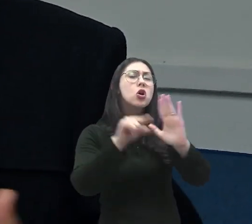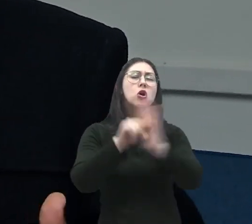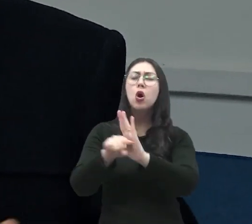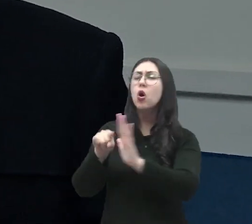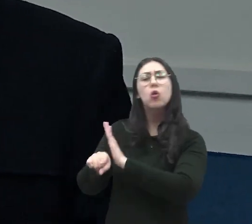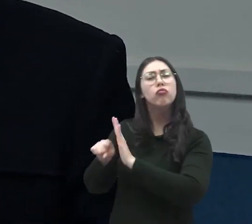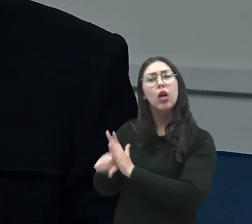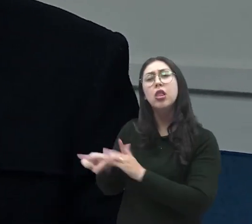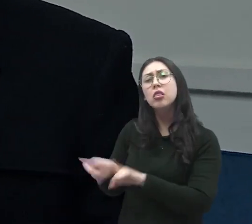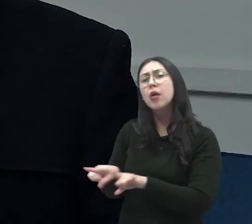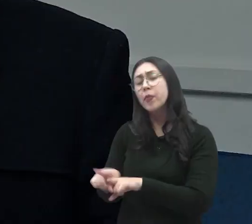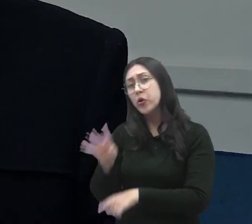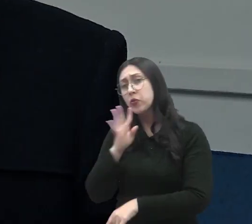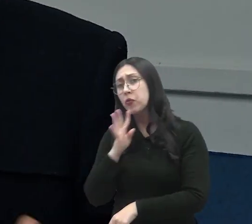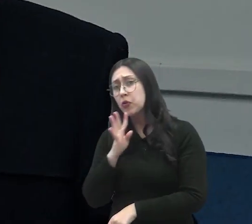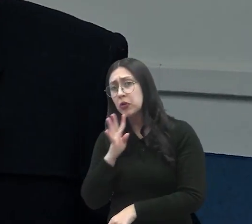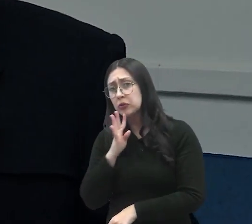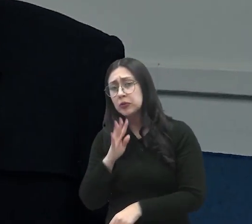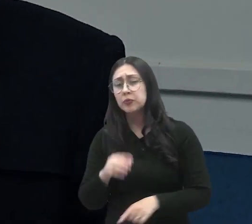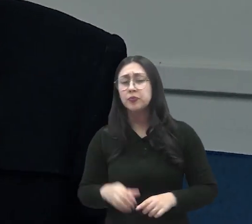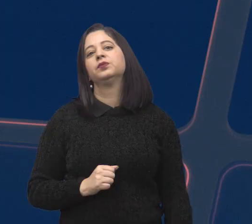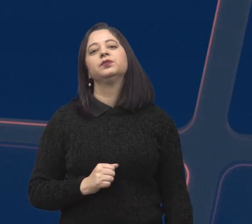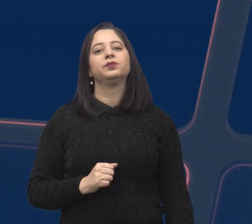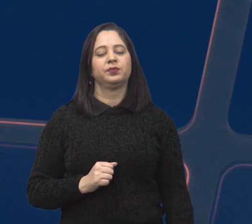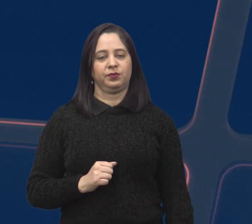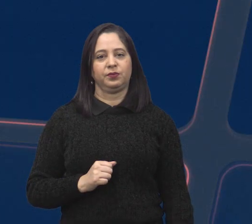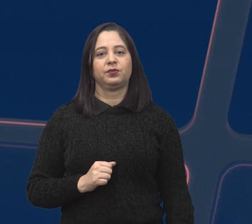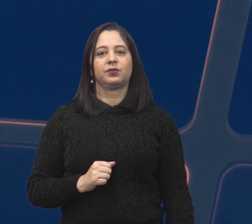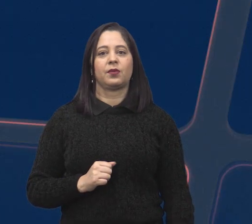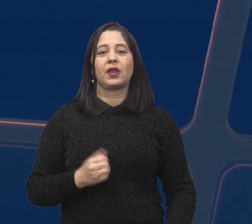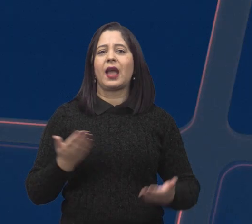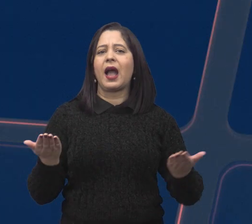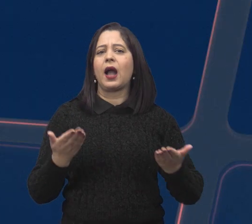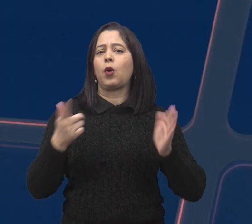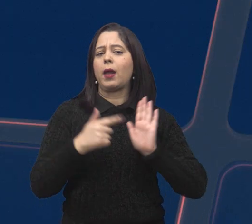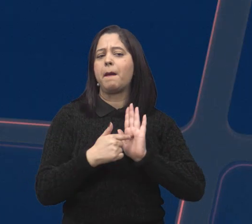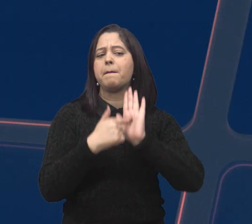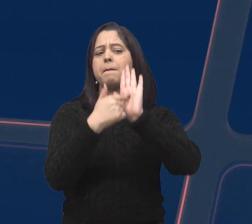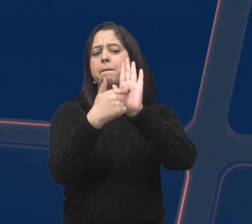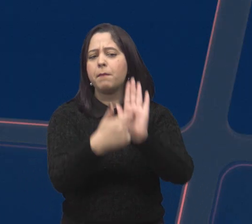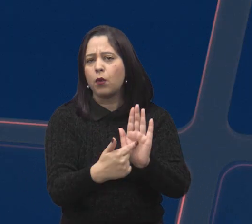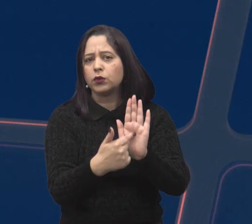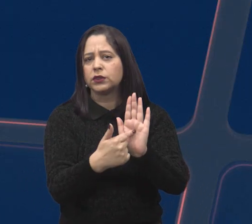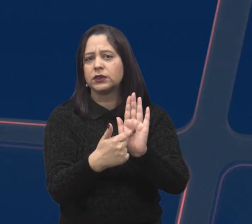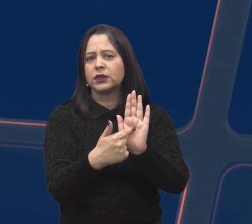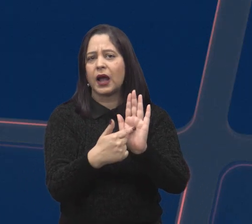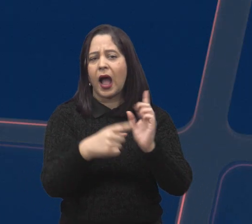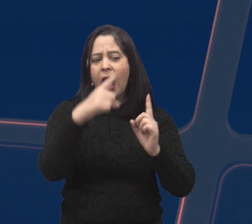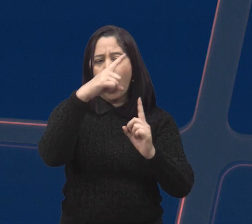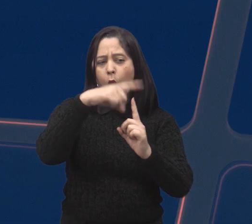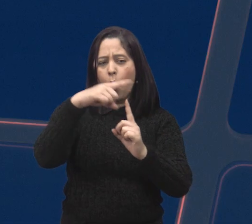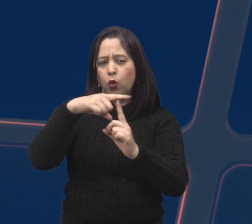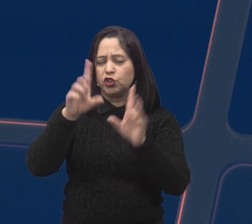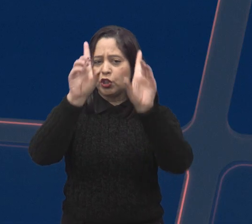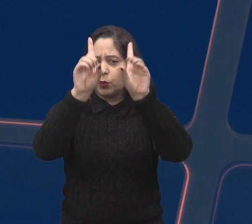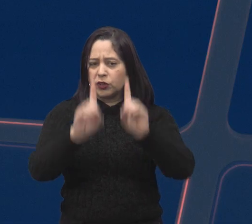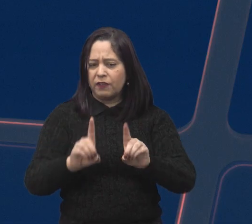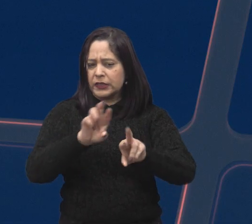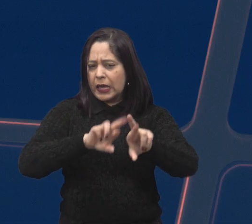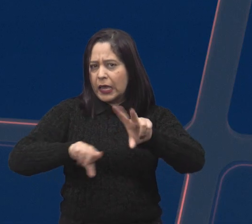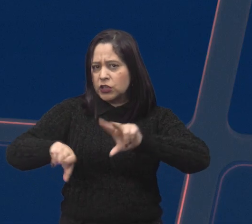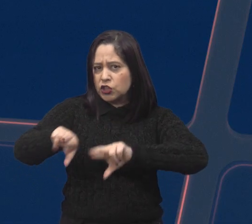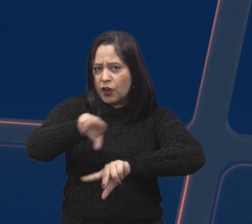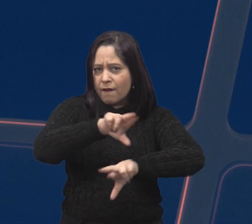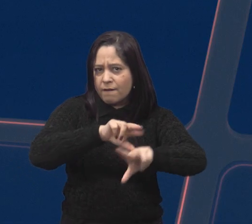diretores o que eles quiserem e ter acesso ao que está acontecendo nessa escola. Para ilustrar com mais precisão os diferentes tipos